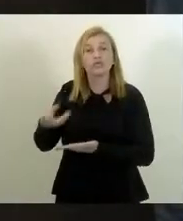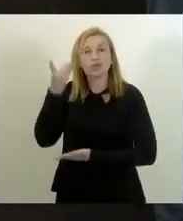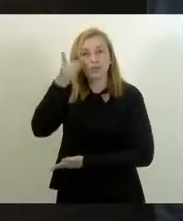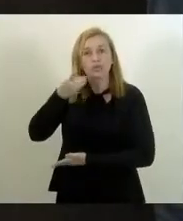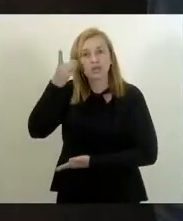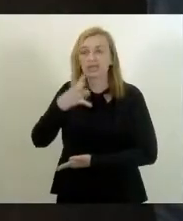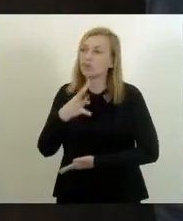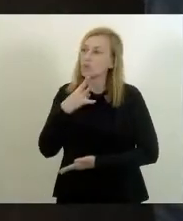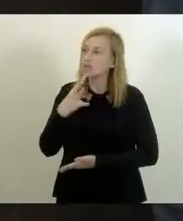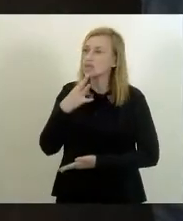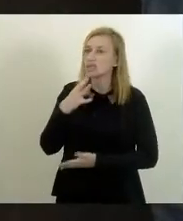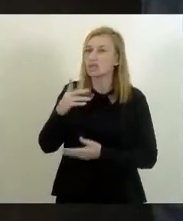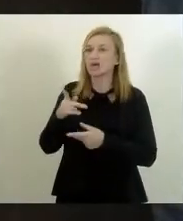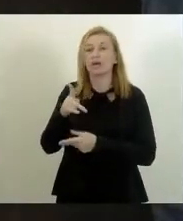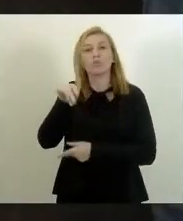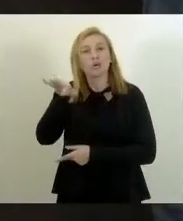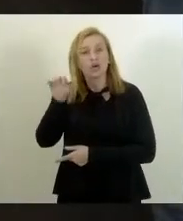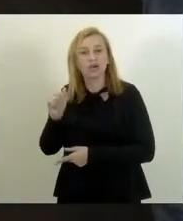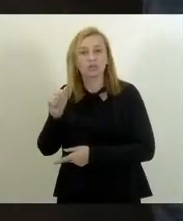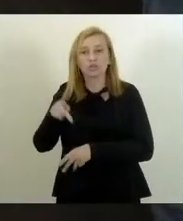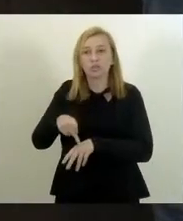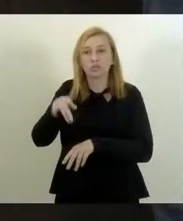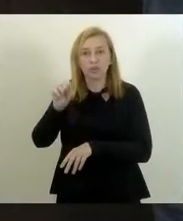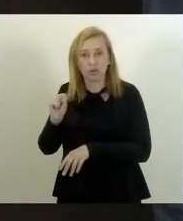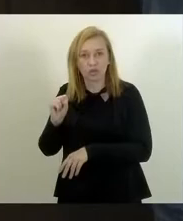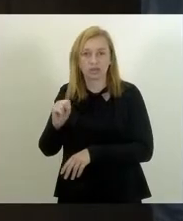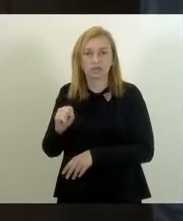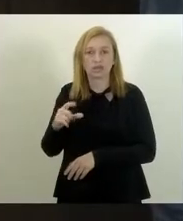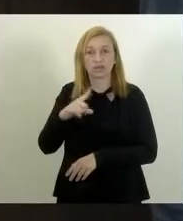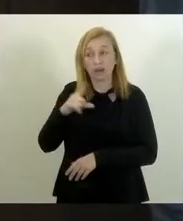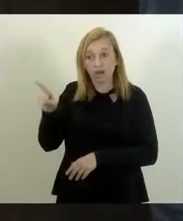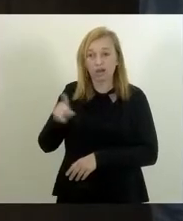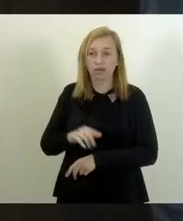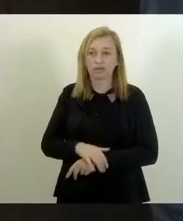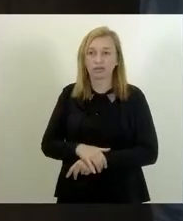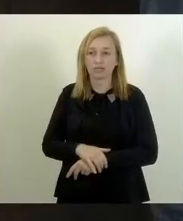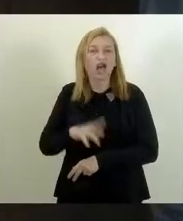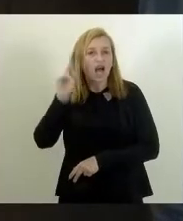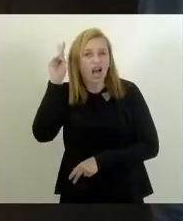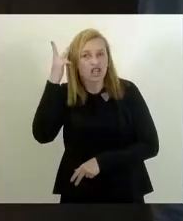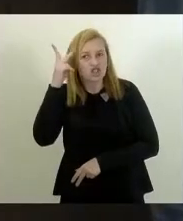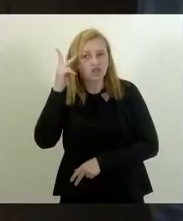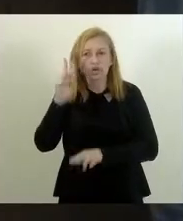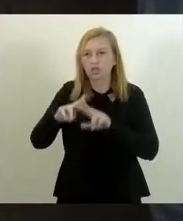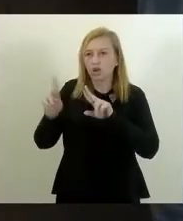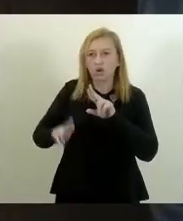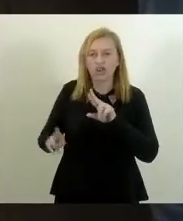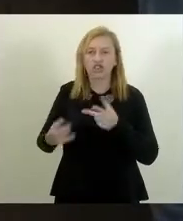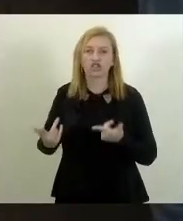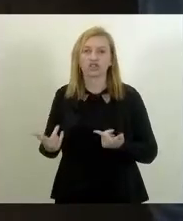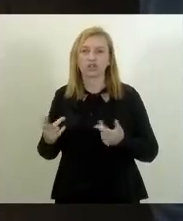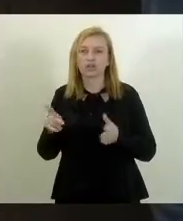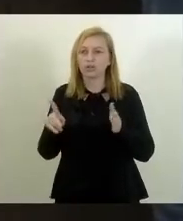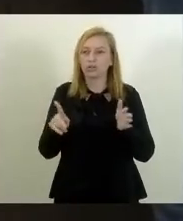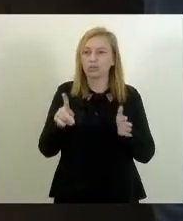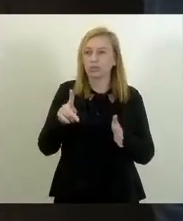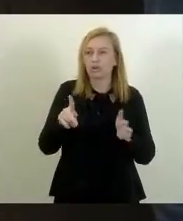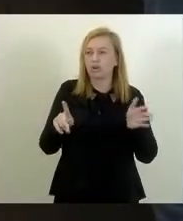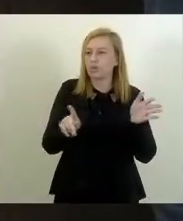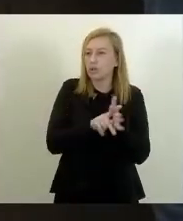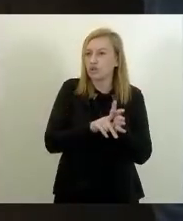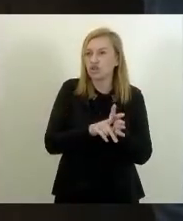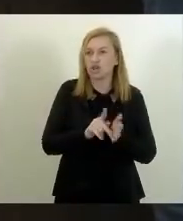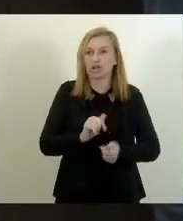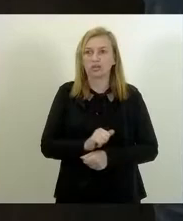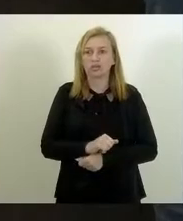a infinidade de programas de pós-graduação, a história da UERJ em projetos de extensão, ou seja,